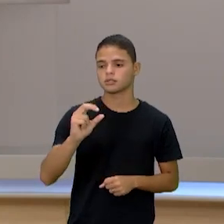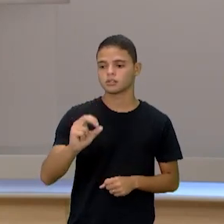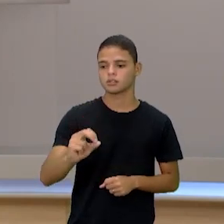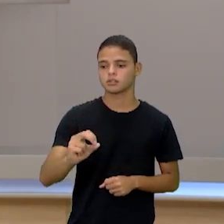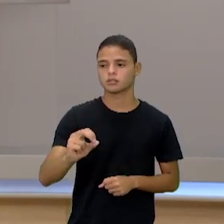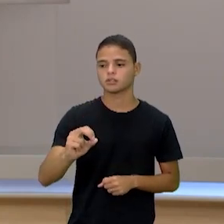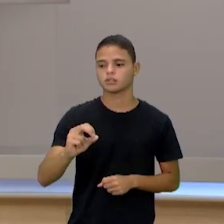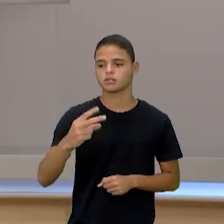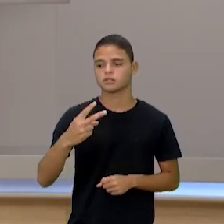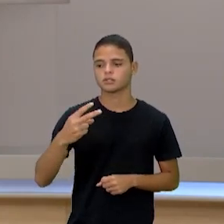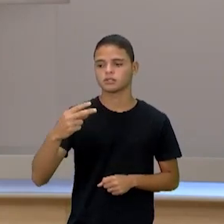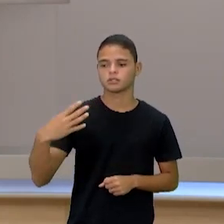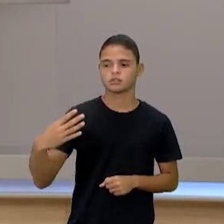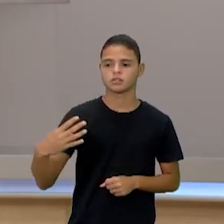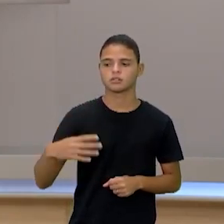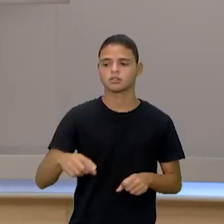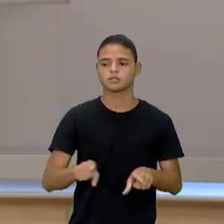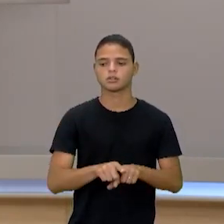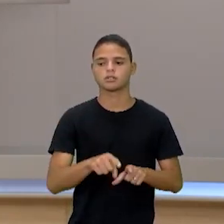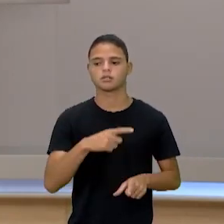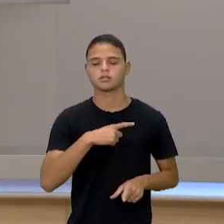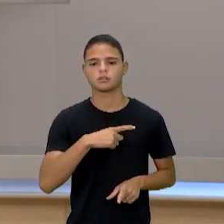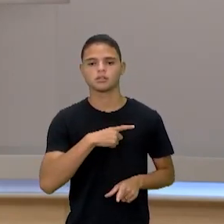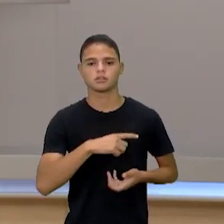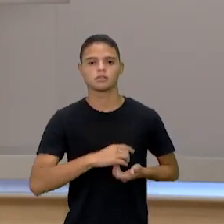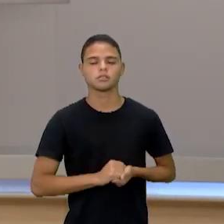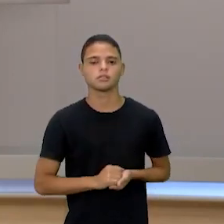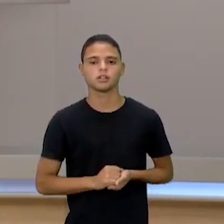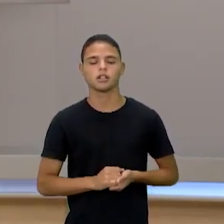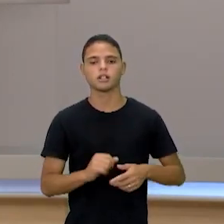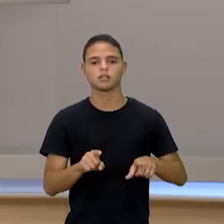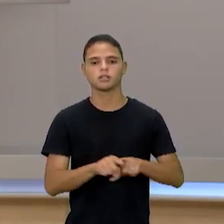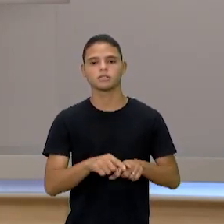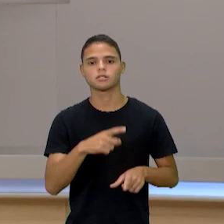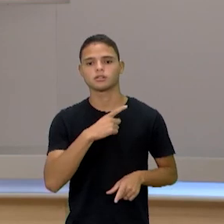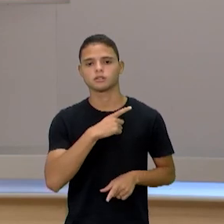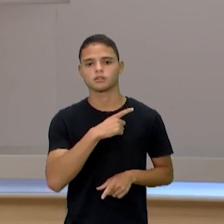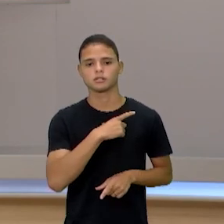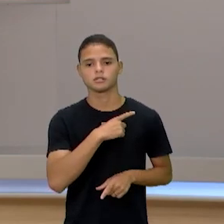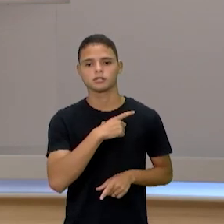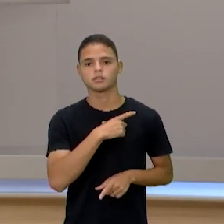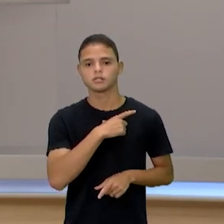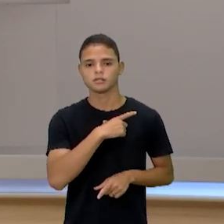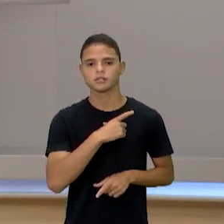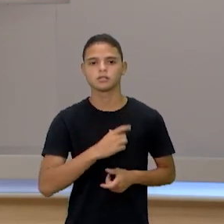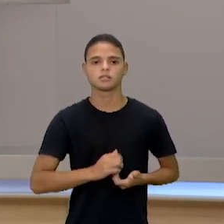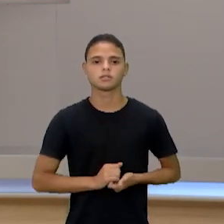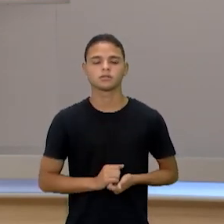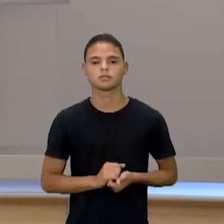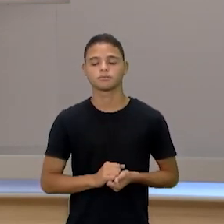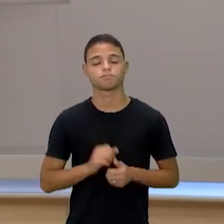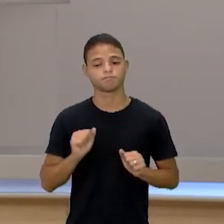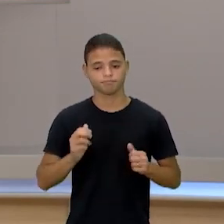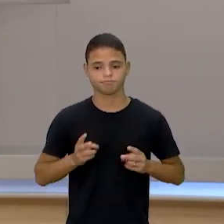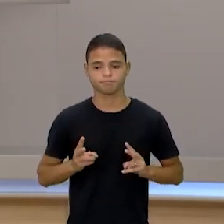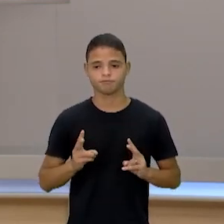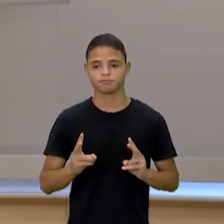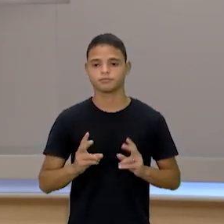altas habilidades de superdotação e também sobre a aceleração, que a Denise citou aqui para a gente nessa manhã. Obrigado, Denise. Pode continuar, a palavra é